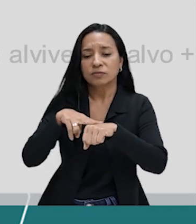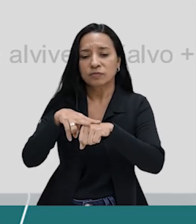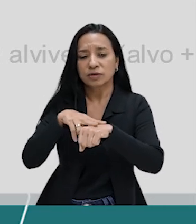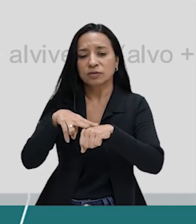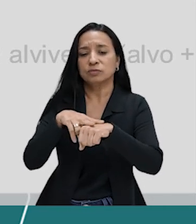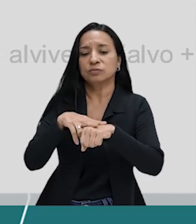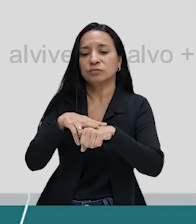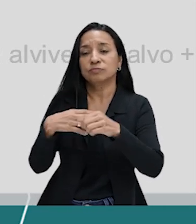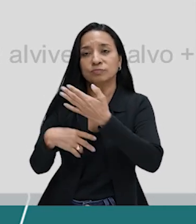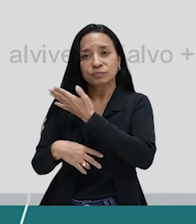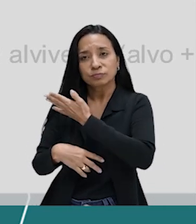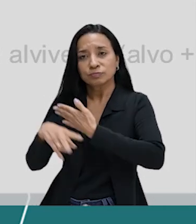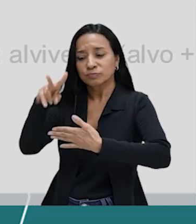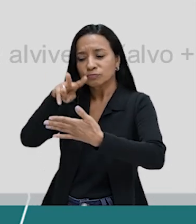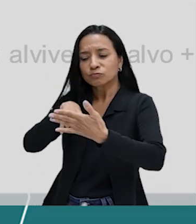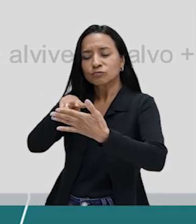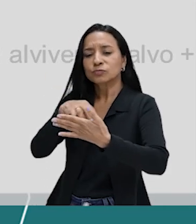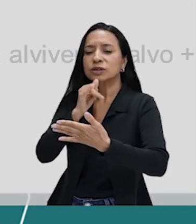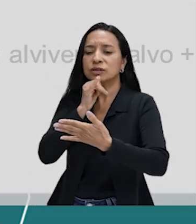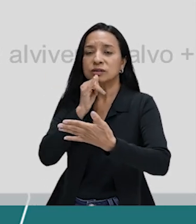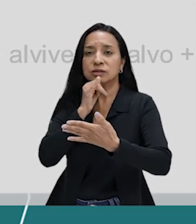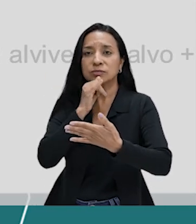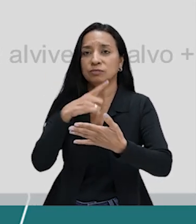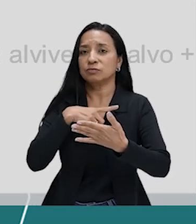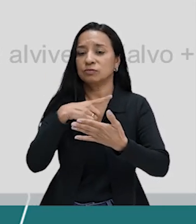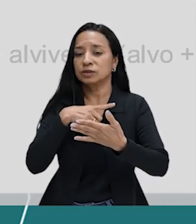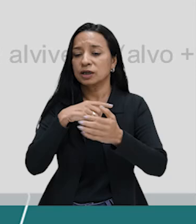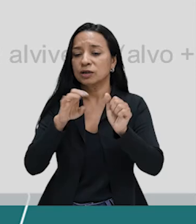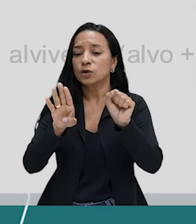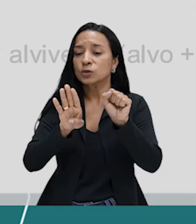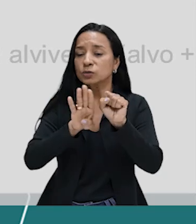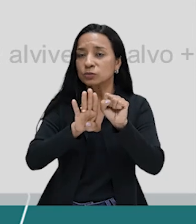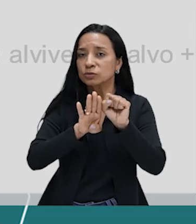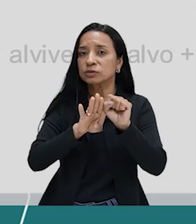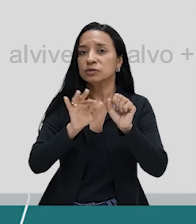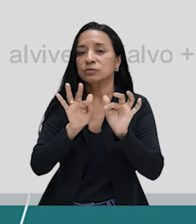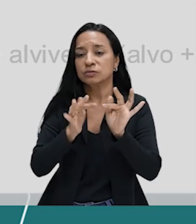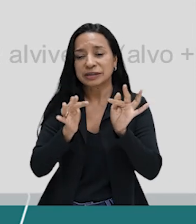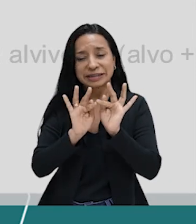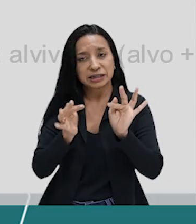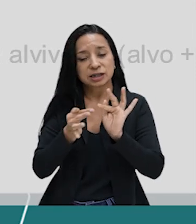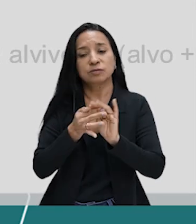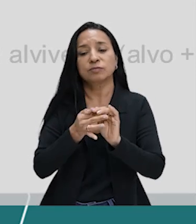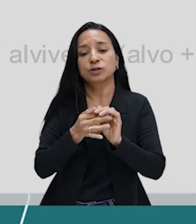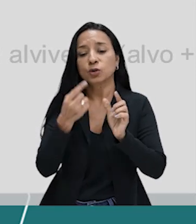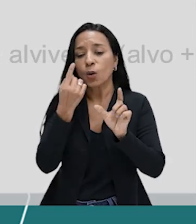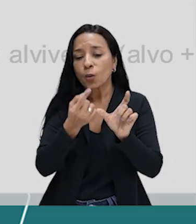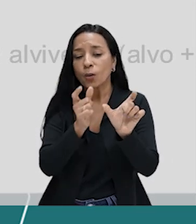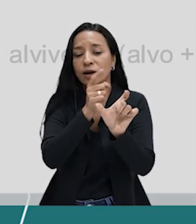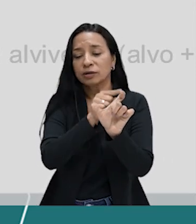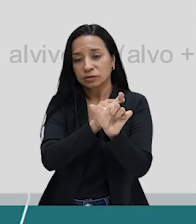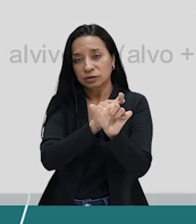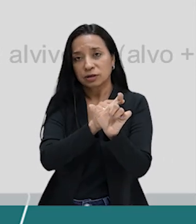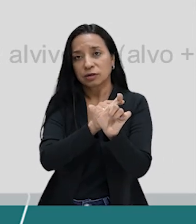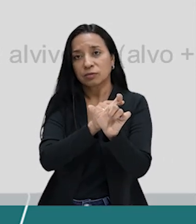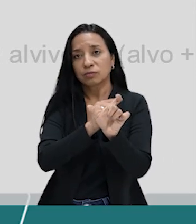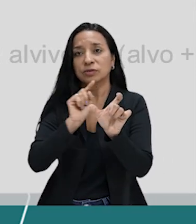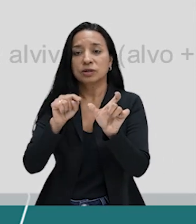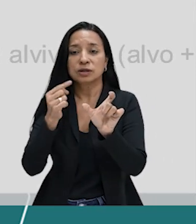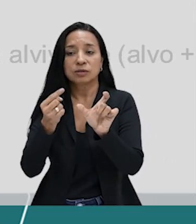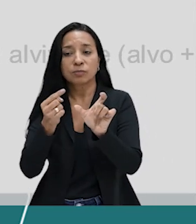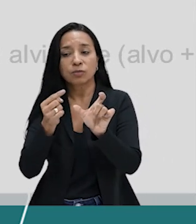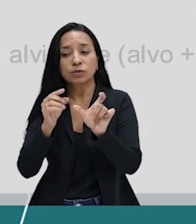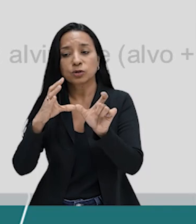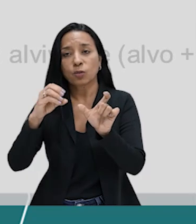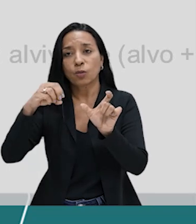indo-arábico, ítalo-americano. Então, nós temos os substantivos simples, formados por apenas um radical, e os substantivos compostos,